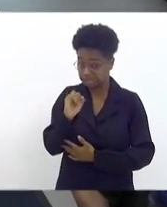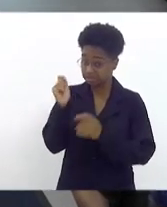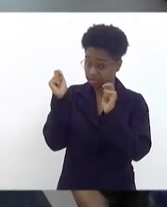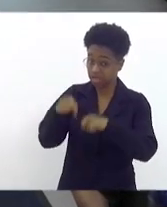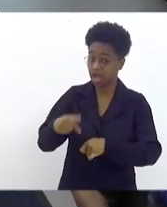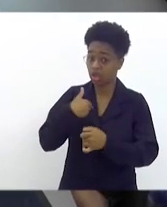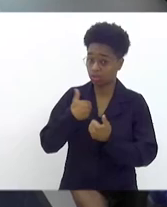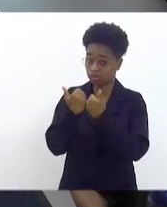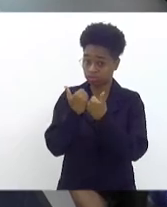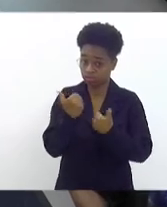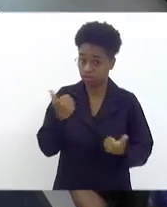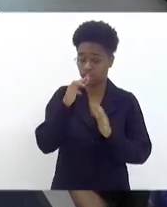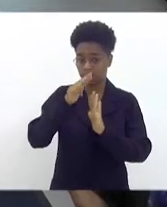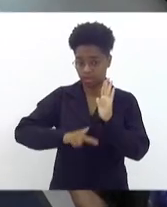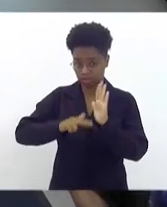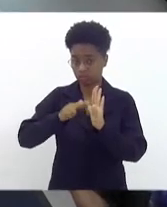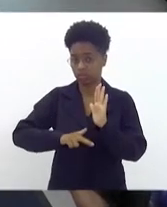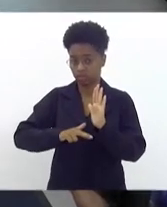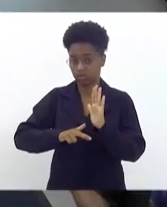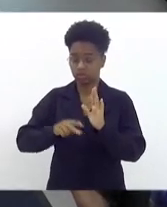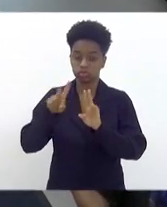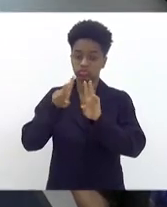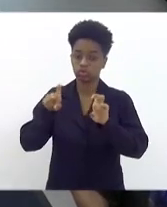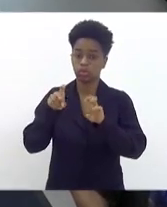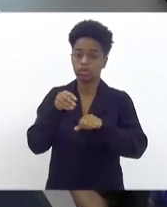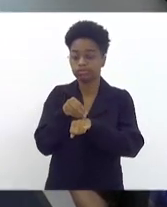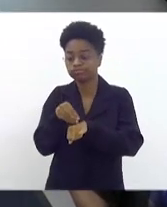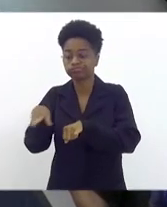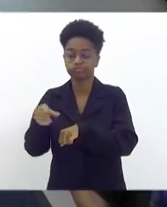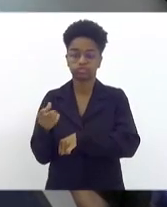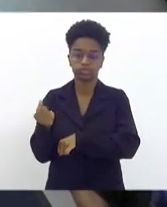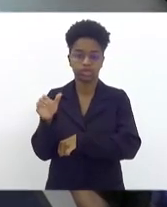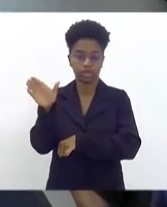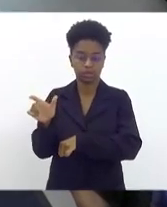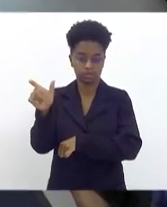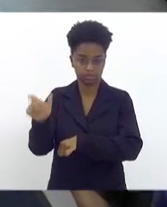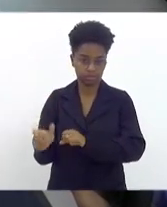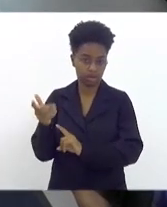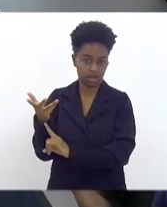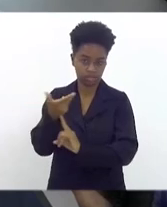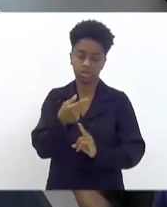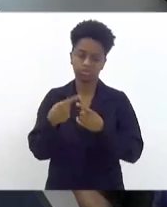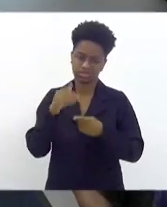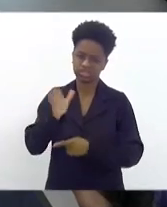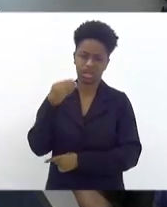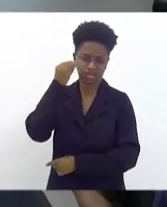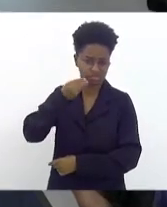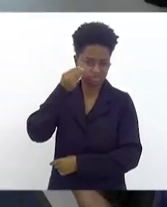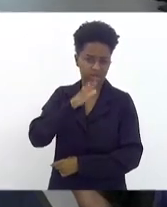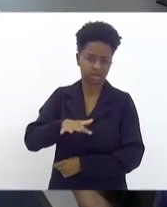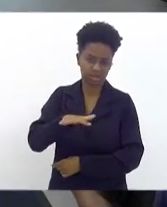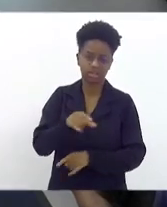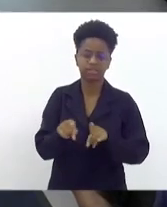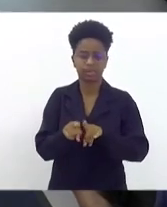ser o subrelator justamente com relação aos repasses para os artistas, tendo em vista que eu já tenho vasta experiência,